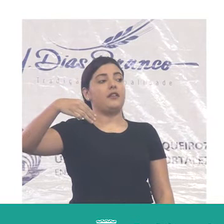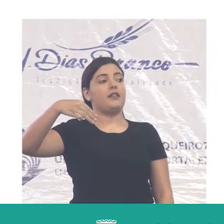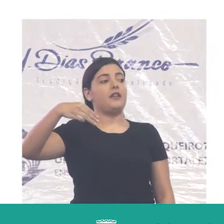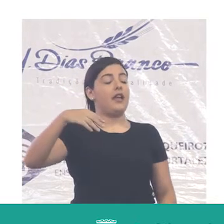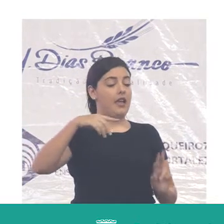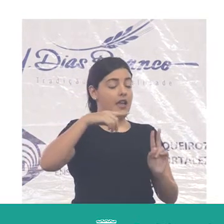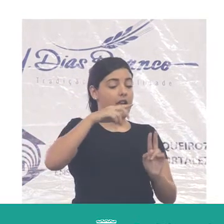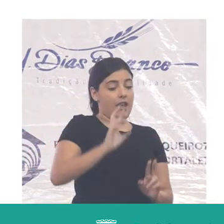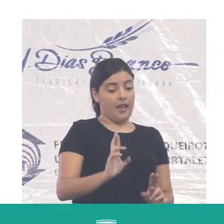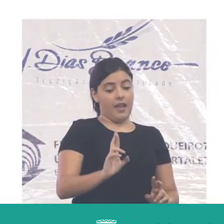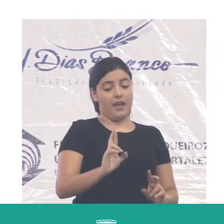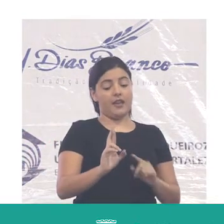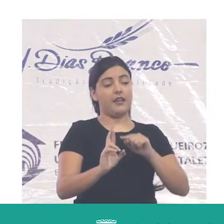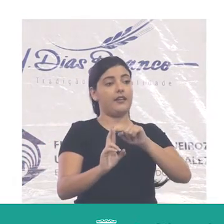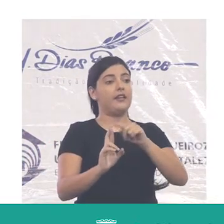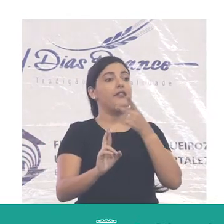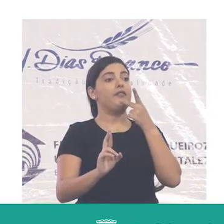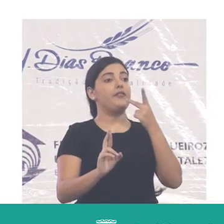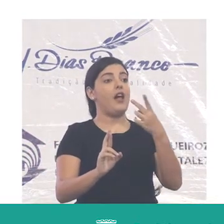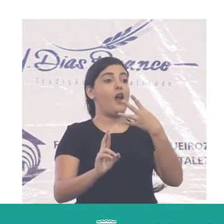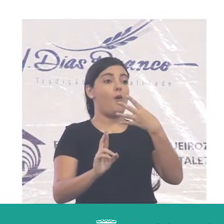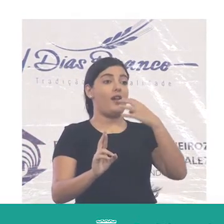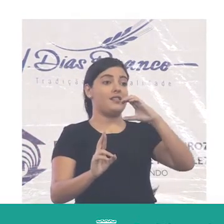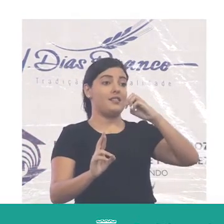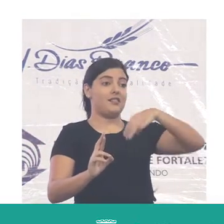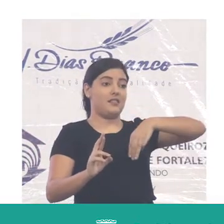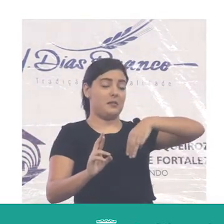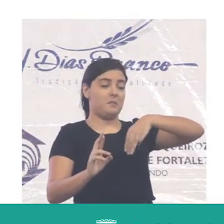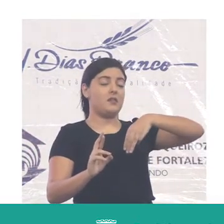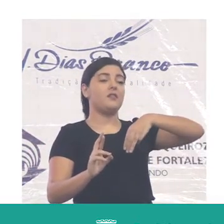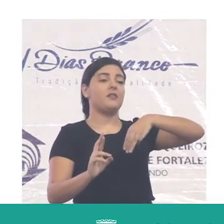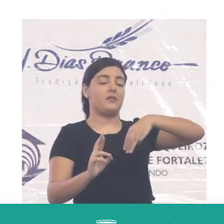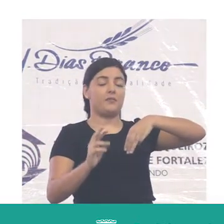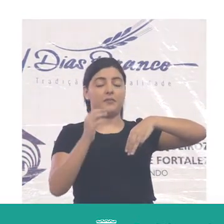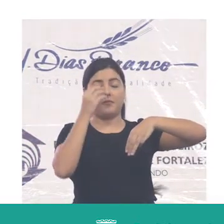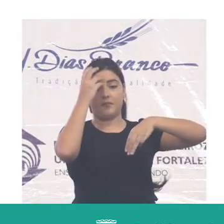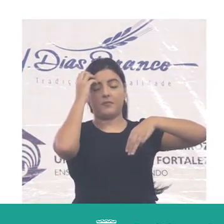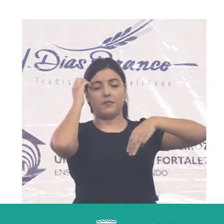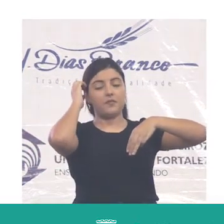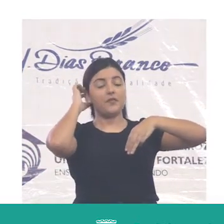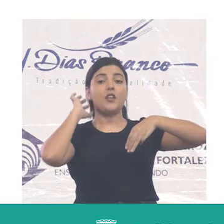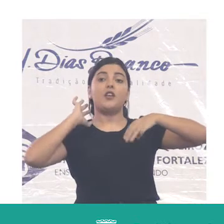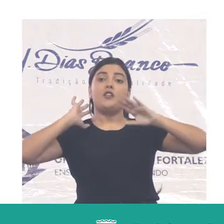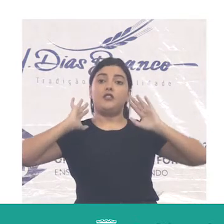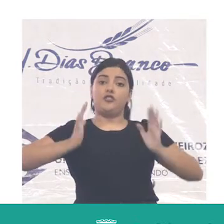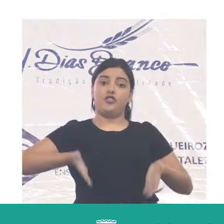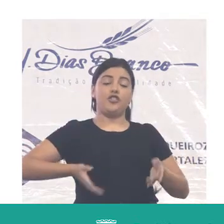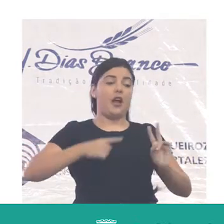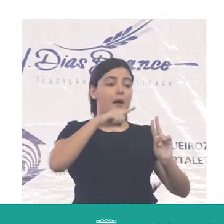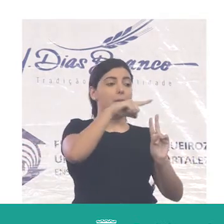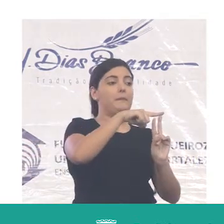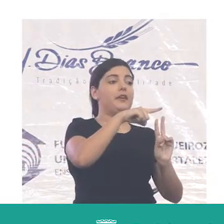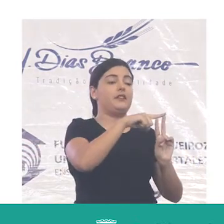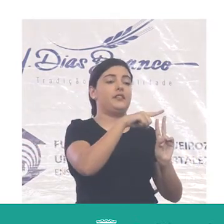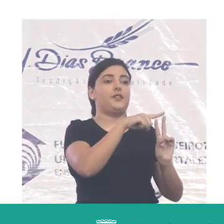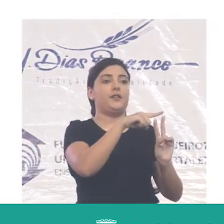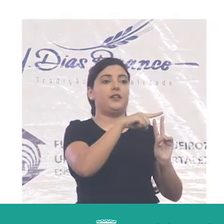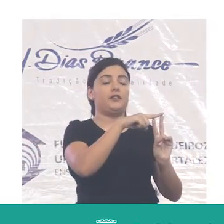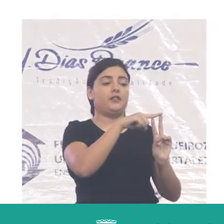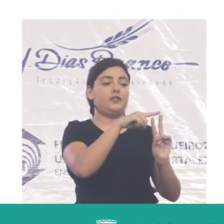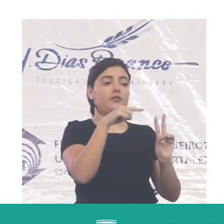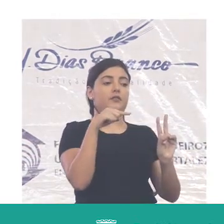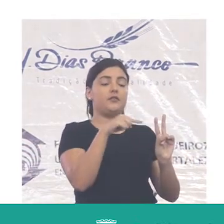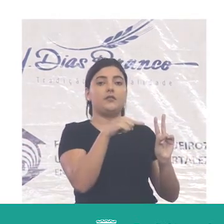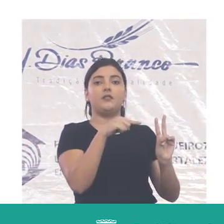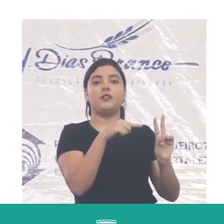que o R, ele diz enunciado que valia 4, e eu já sei que o π, eu